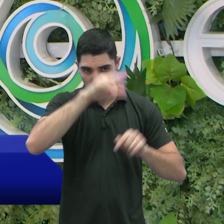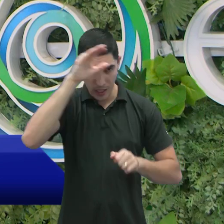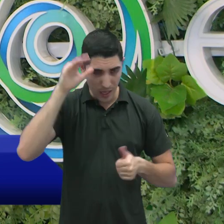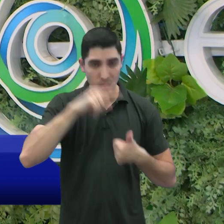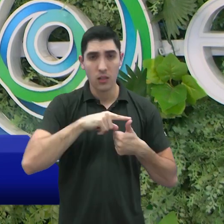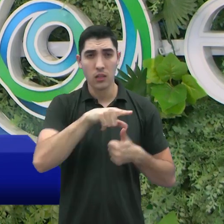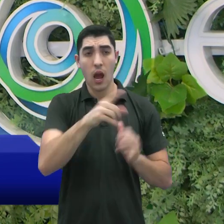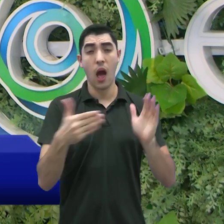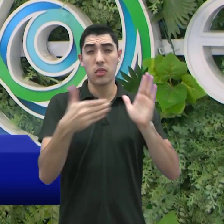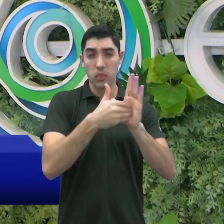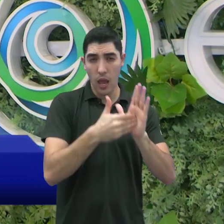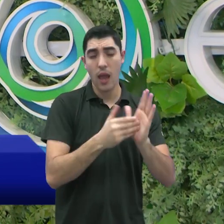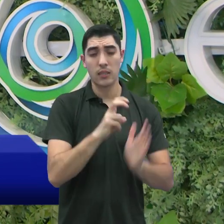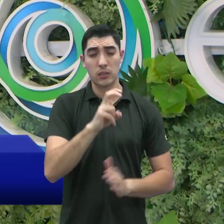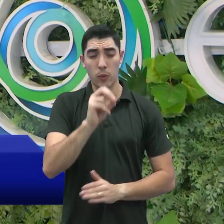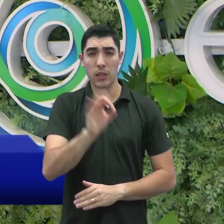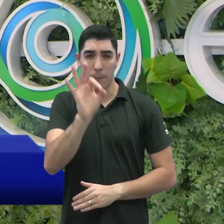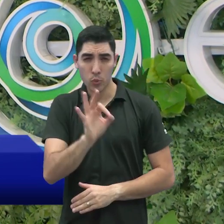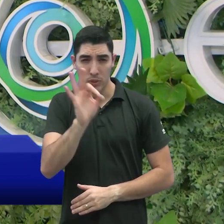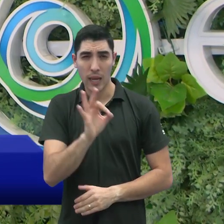até meio salário mínimo,